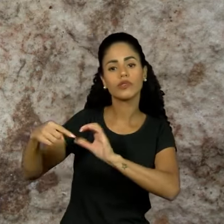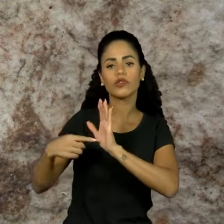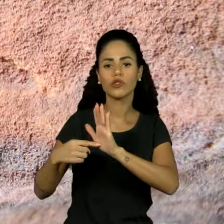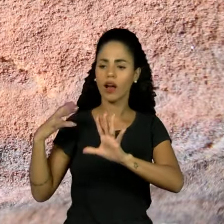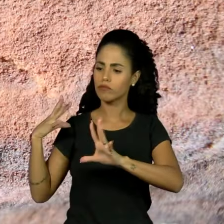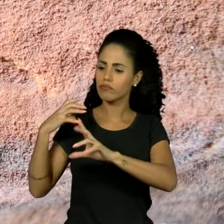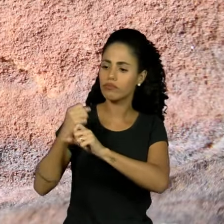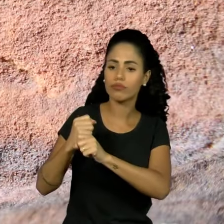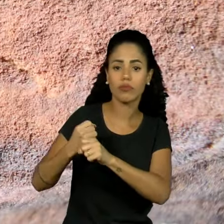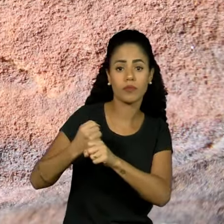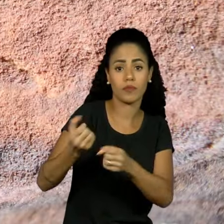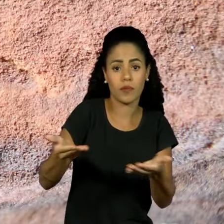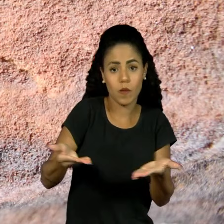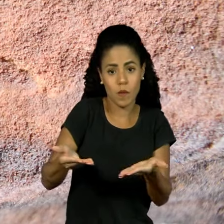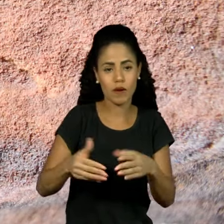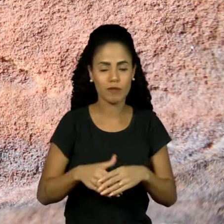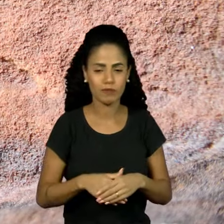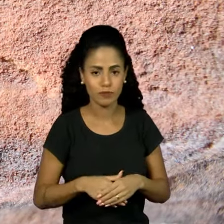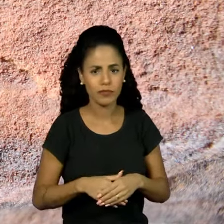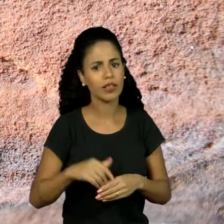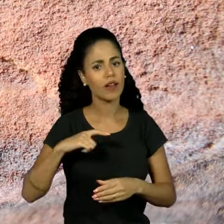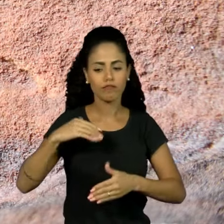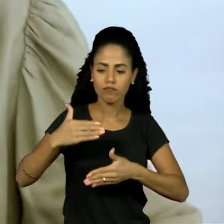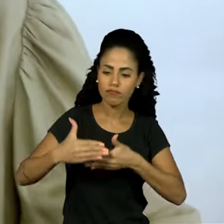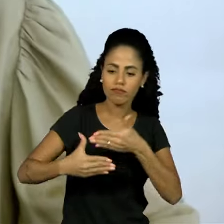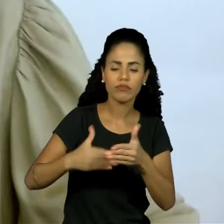últimos anos. Com o tempo, elas